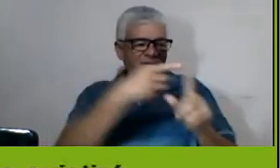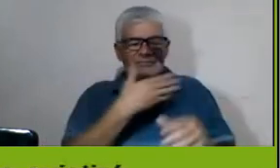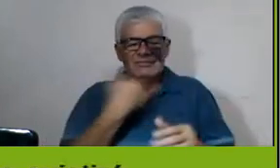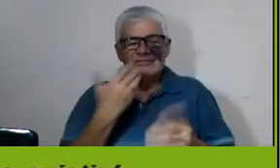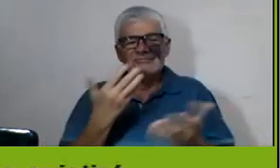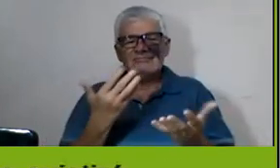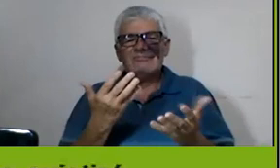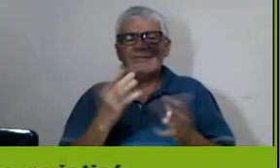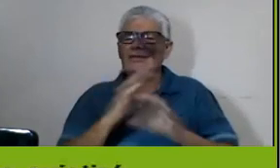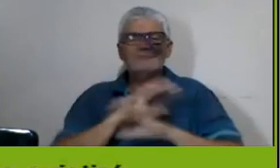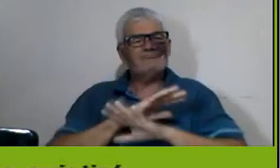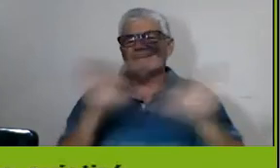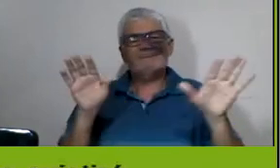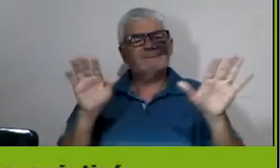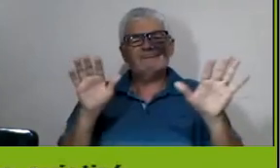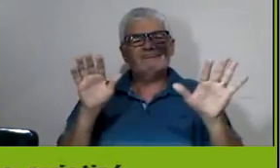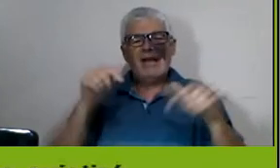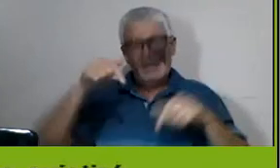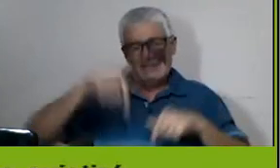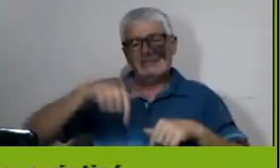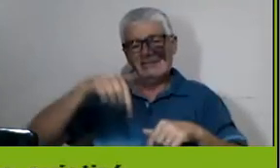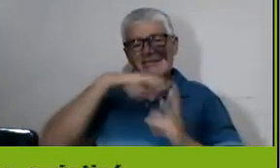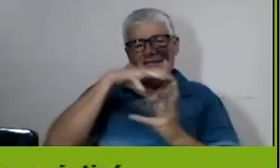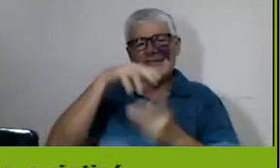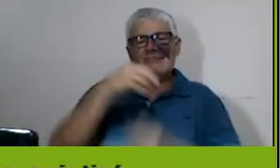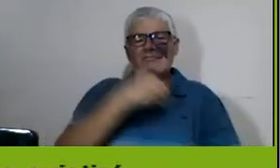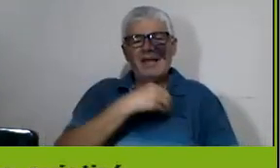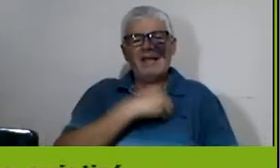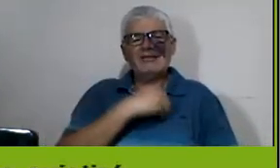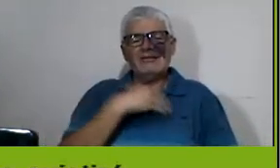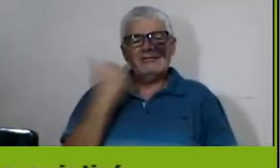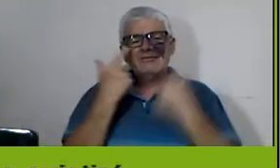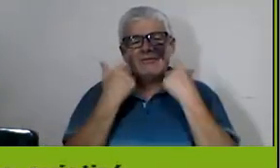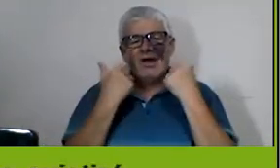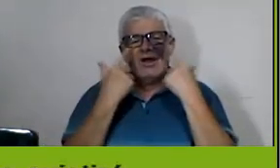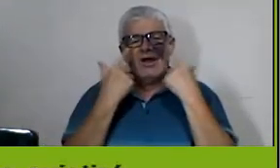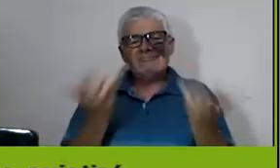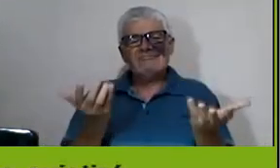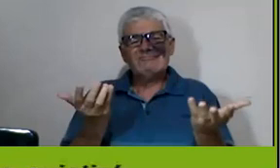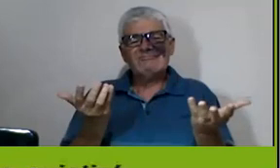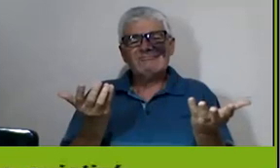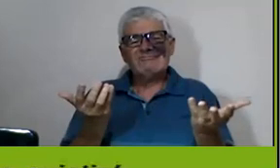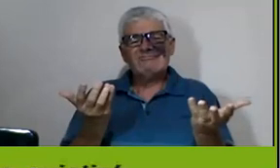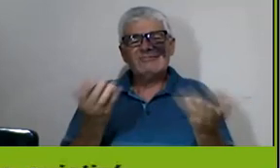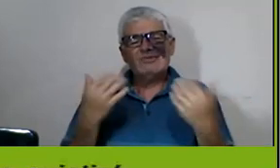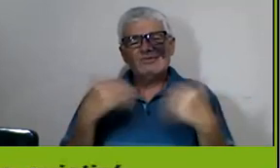significa, porque geralmente esses nomes tinham a ver, inclusive, com